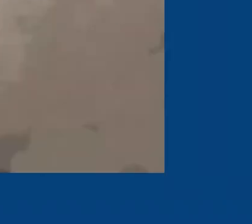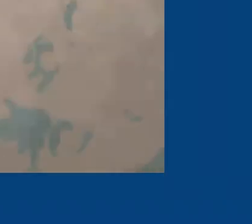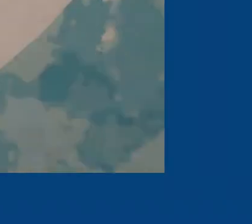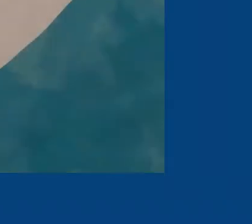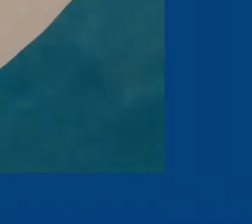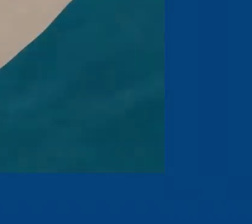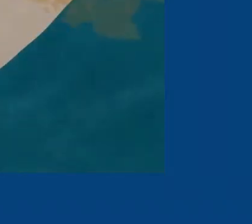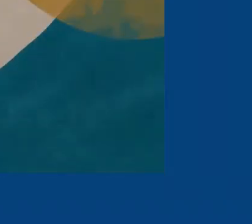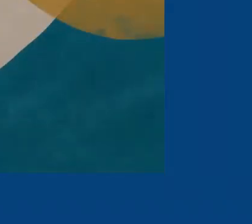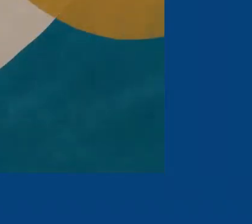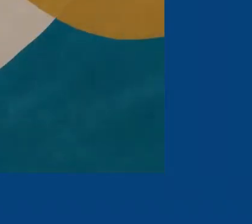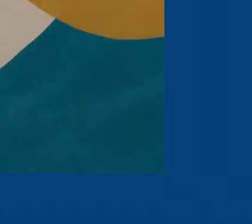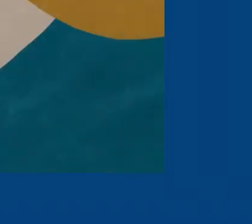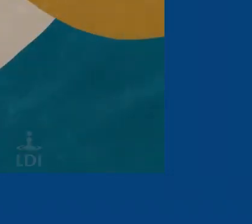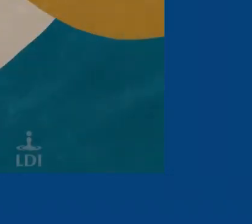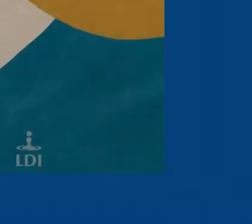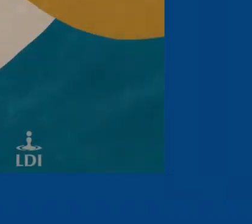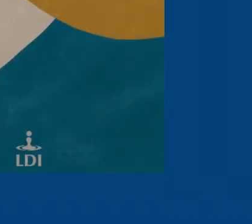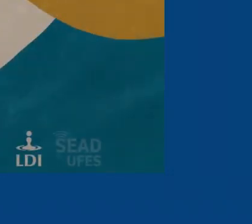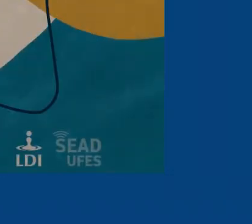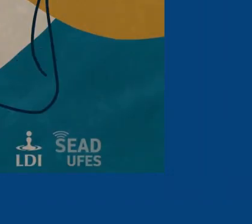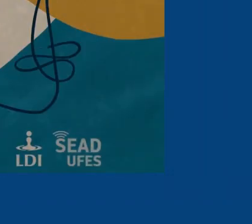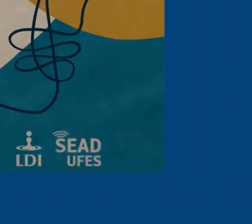E aí